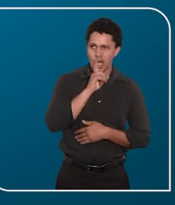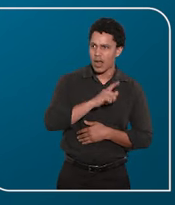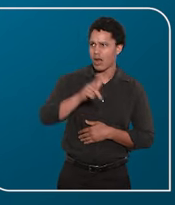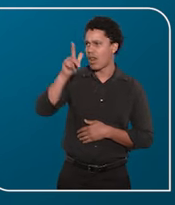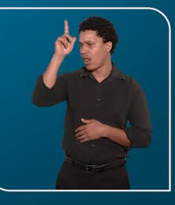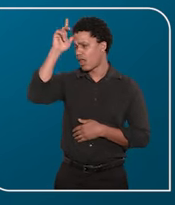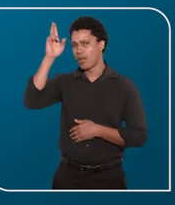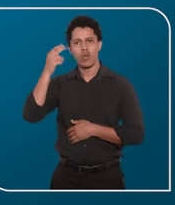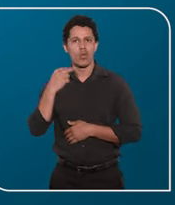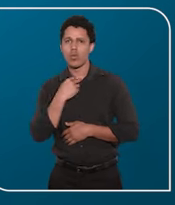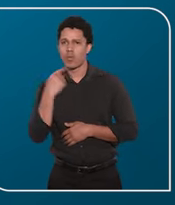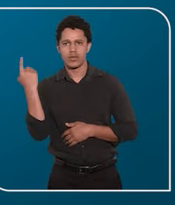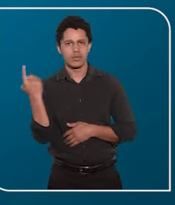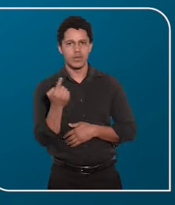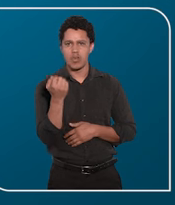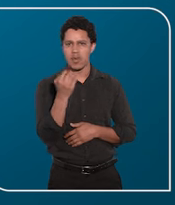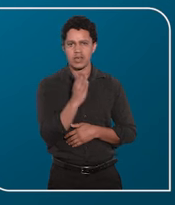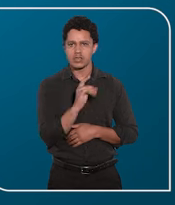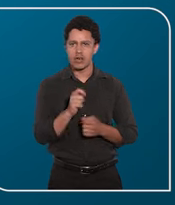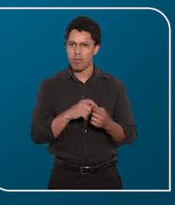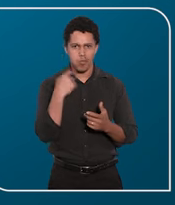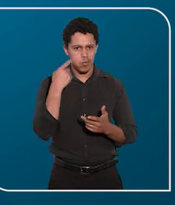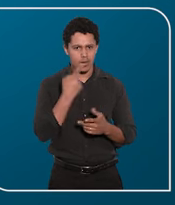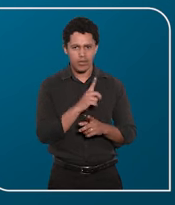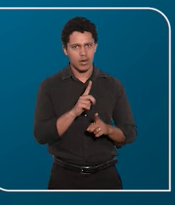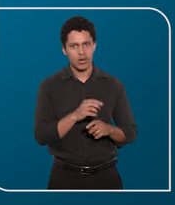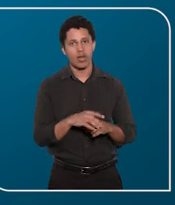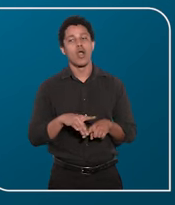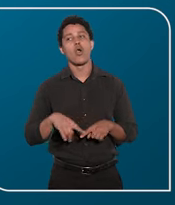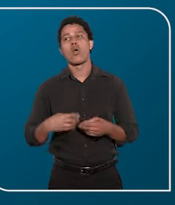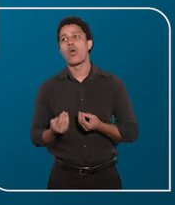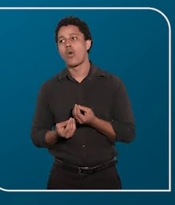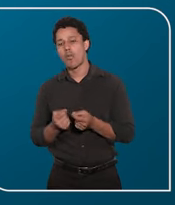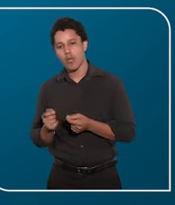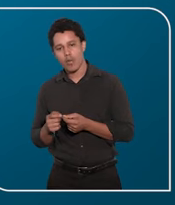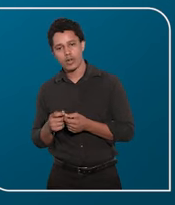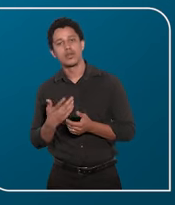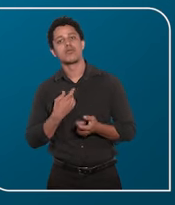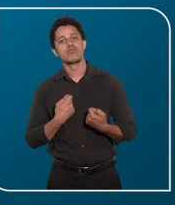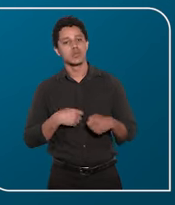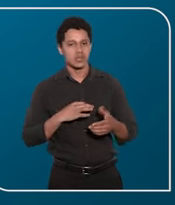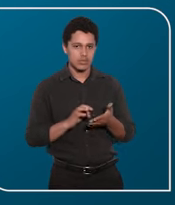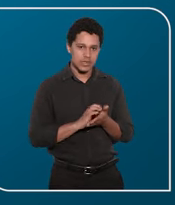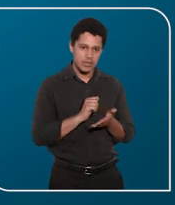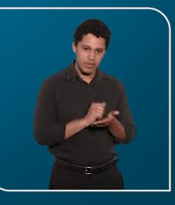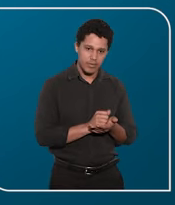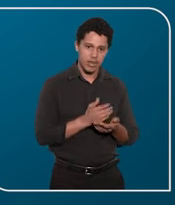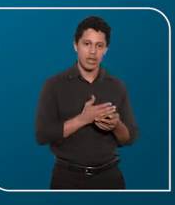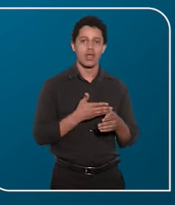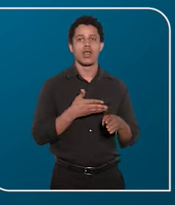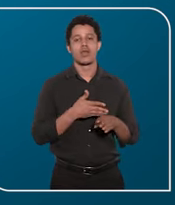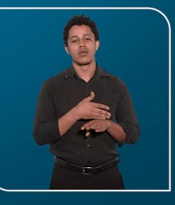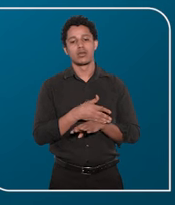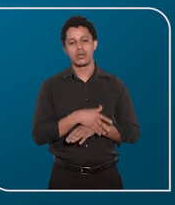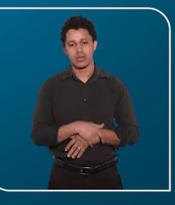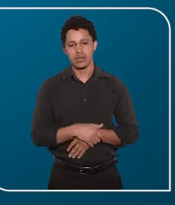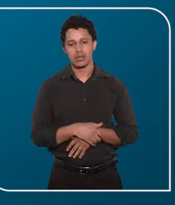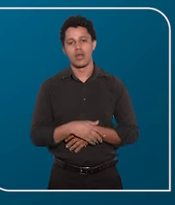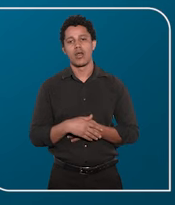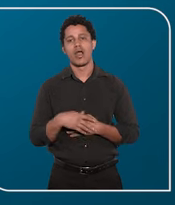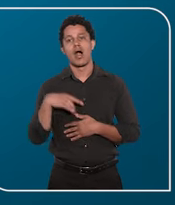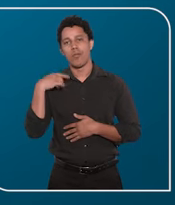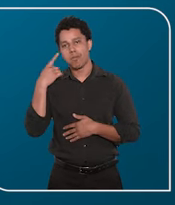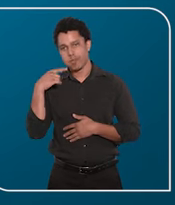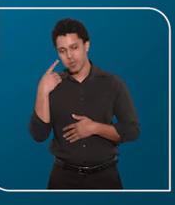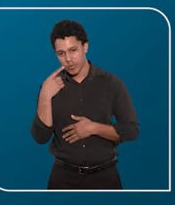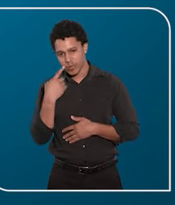exercer a advocacia no Brasil? Não. Ah, mas como é que eu posso fazer? Eu vou ter que me inscrever. E para me inscrever, ou para o advogado estrangeiro